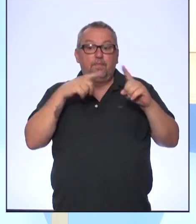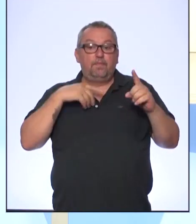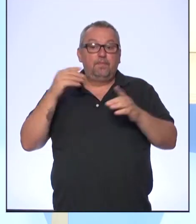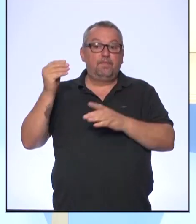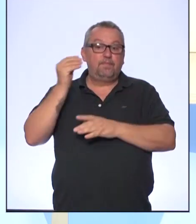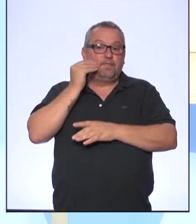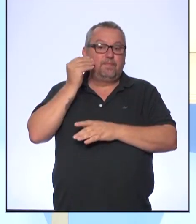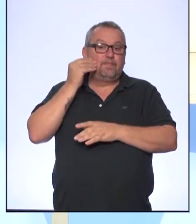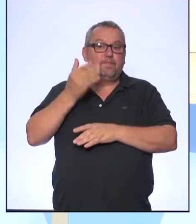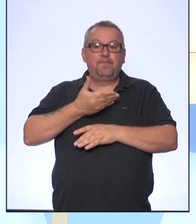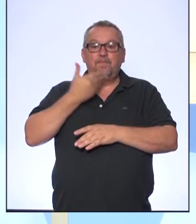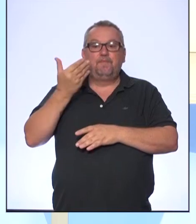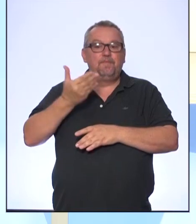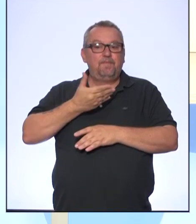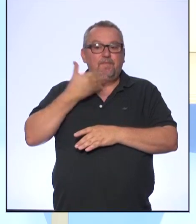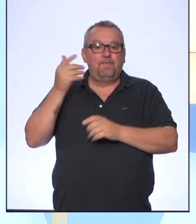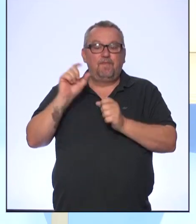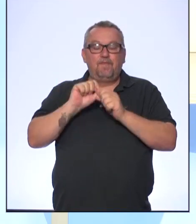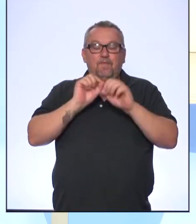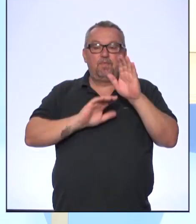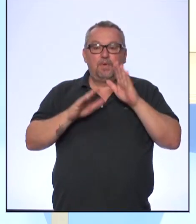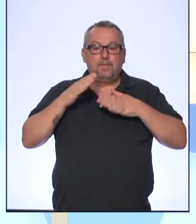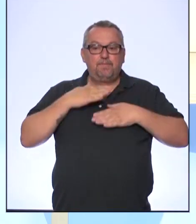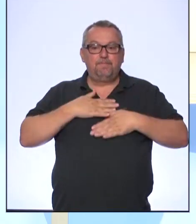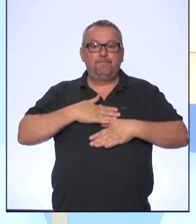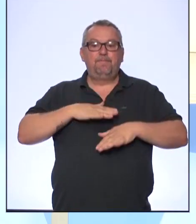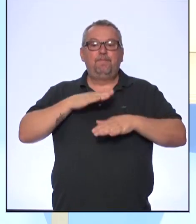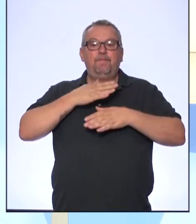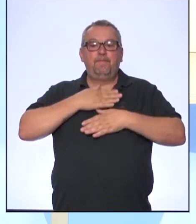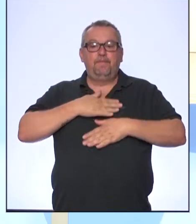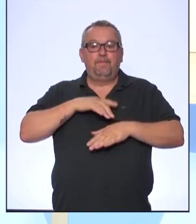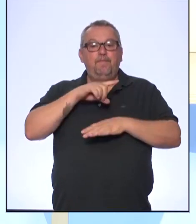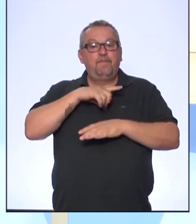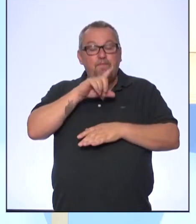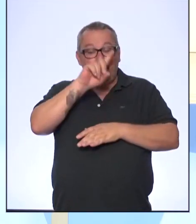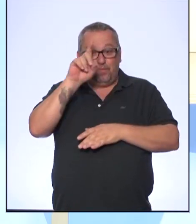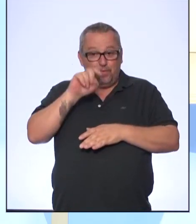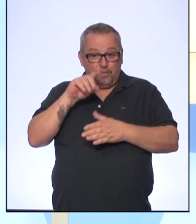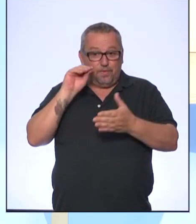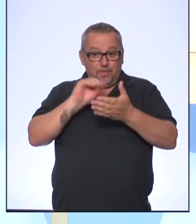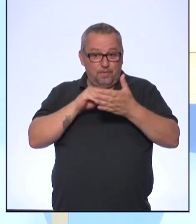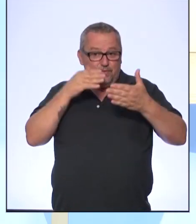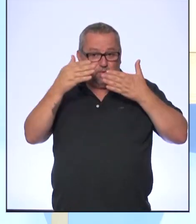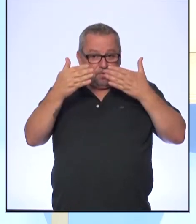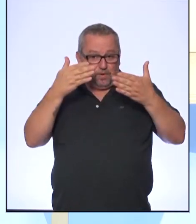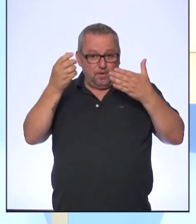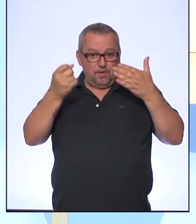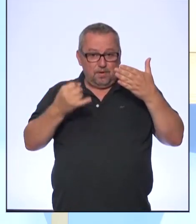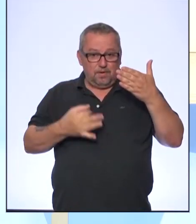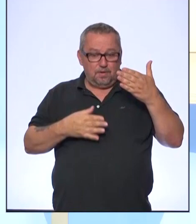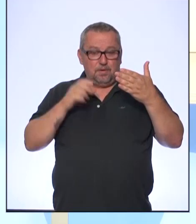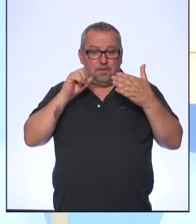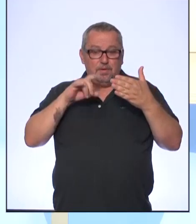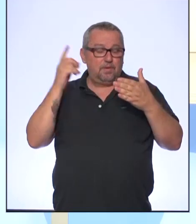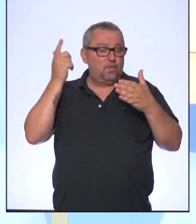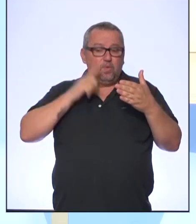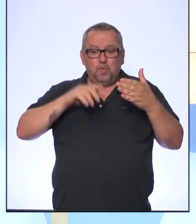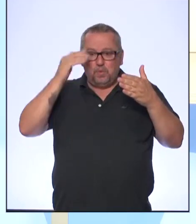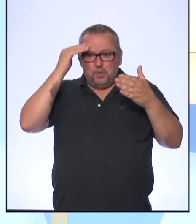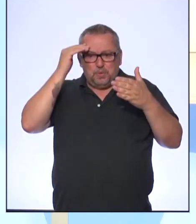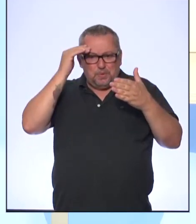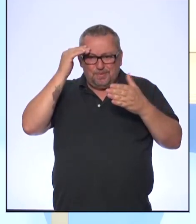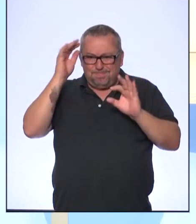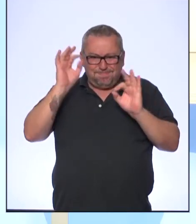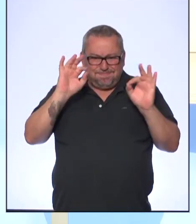tentar facilitar. Eu vou fazer bem devagarzinho com vocês. Se vocês tiverem dúvida, pode colocar no chat. Se não entender um